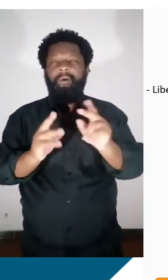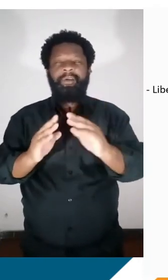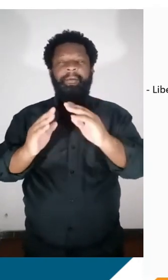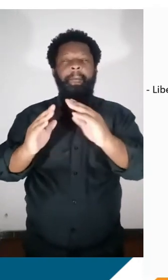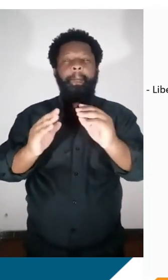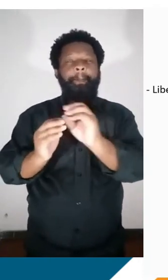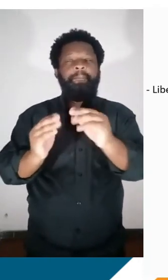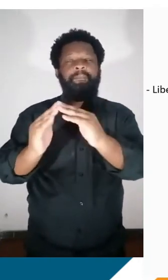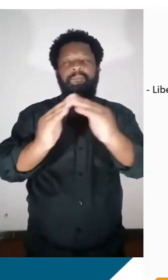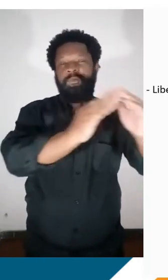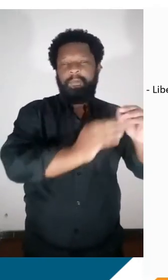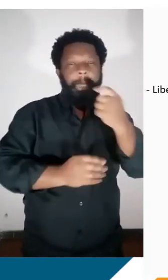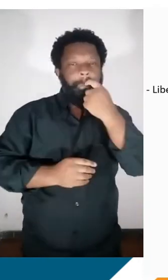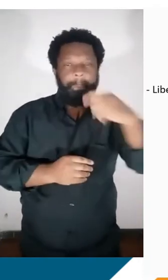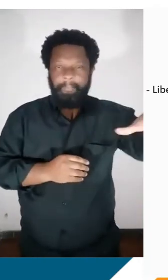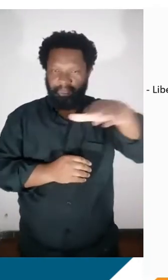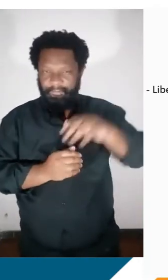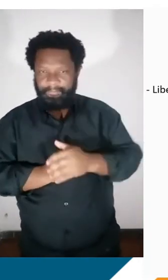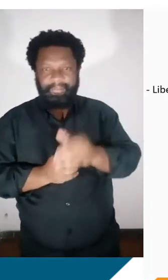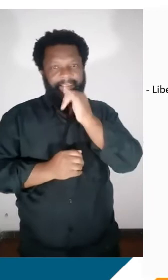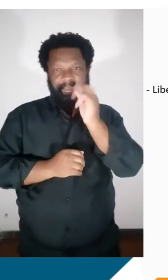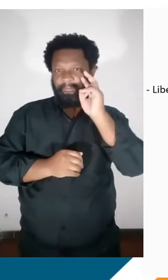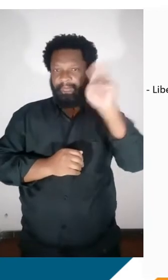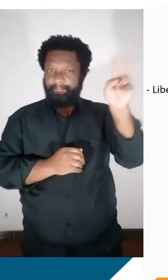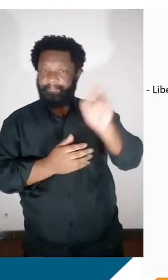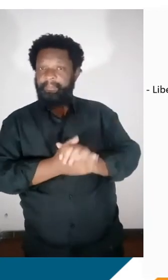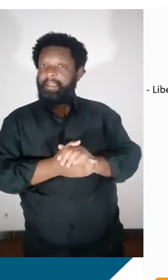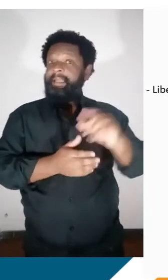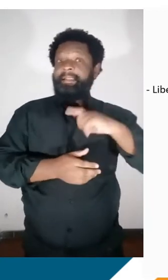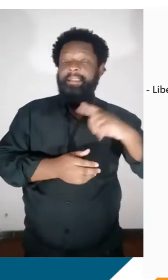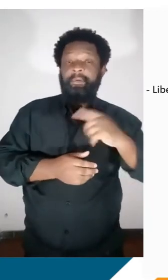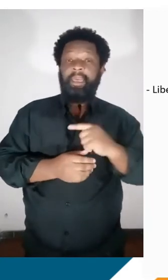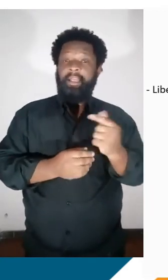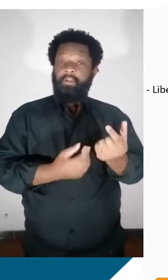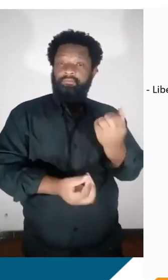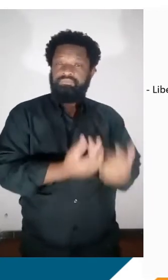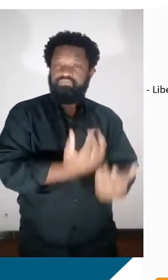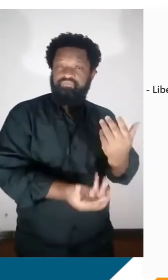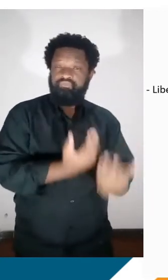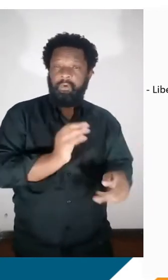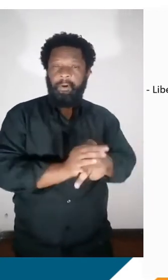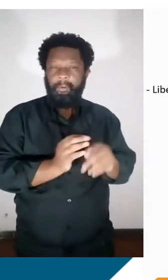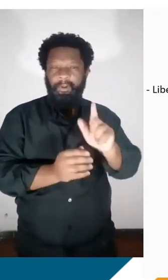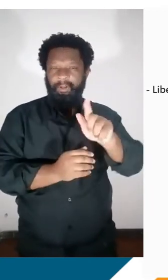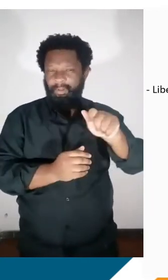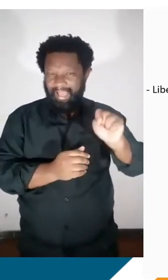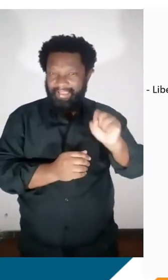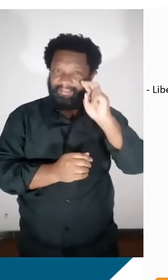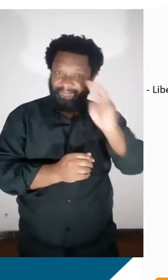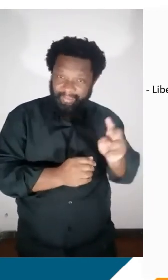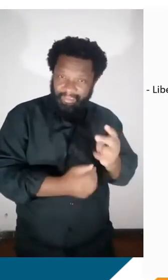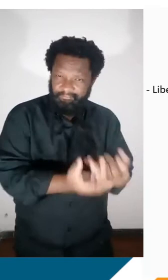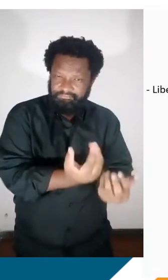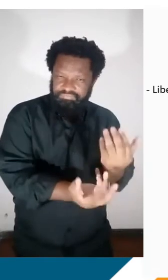vizinhanças, beleza? Então aqui, olha esse exemplo aqui. Você tem a queima do gás de botijão, tanto é que você